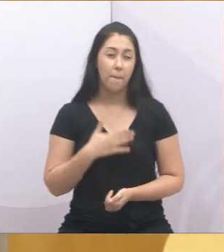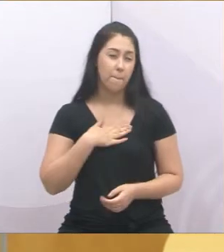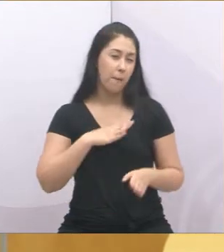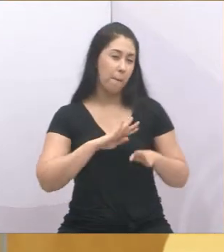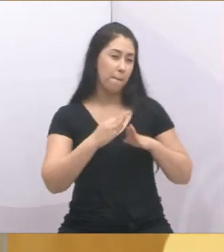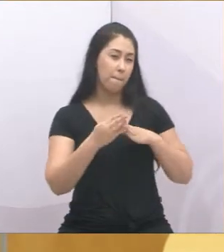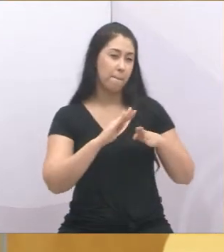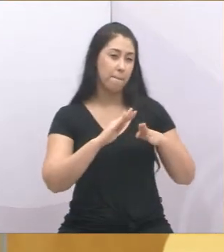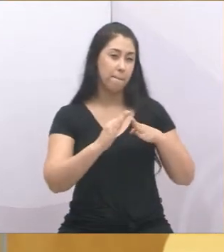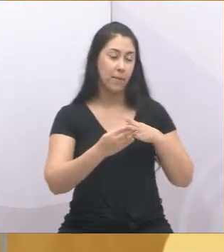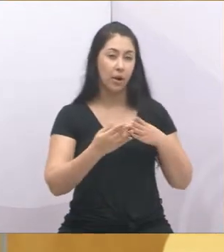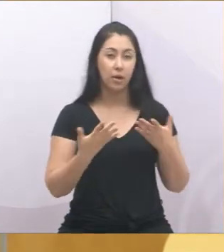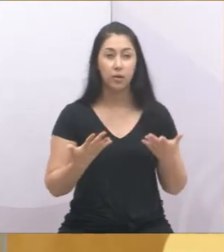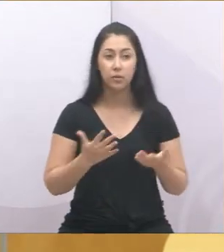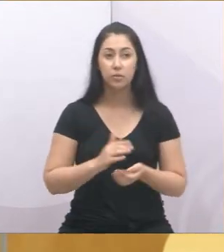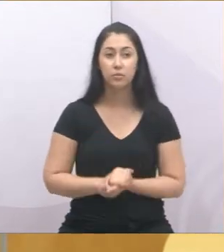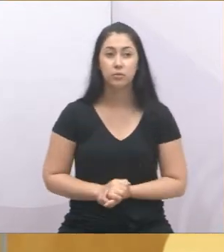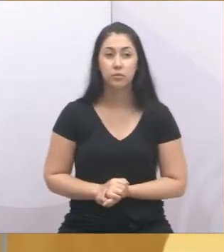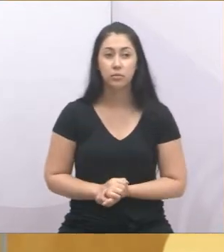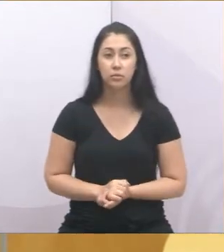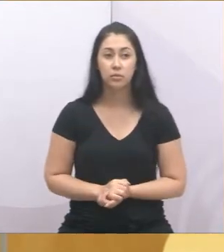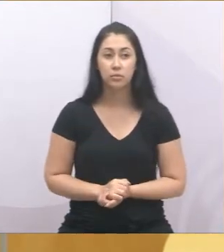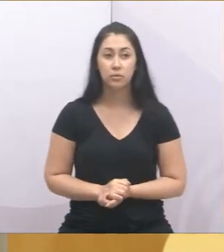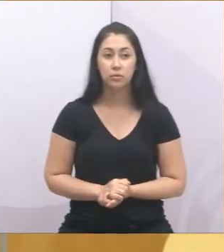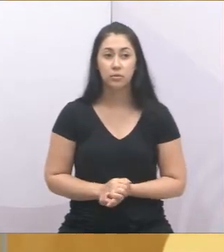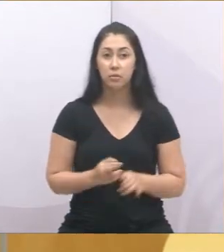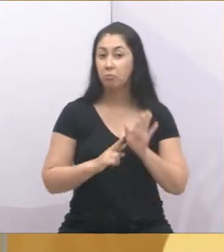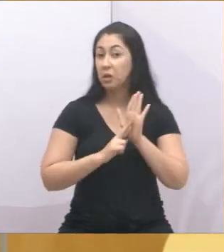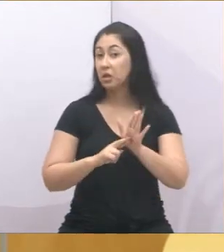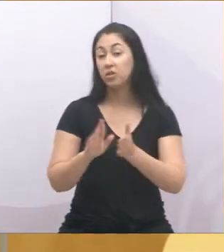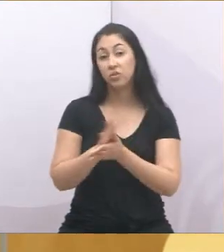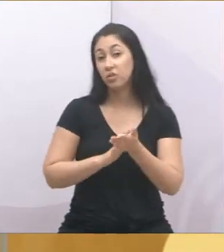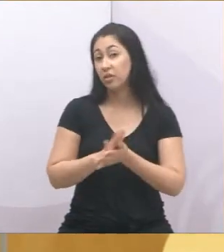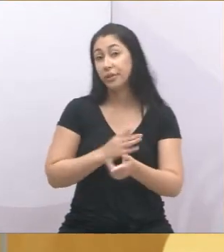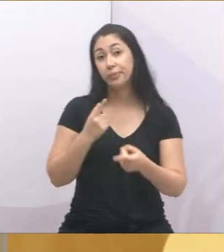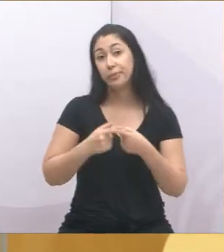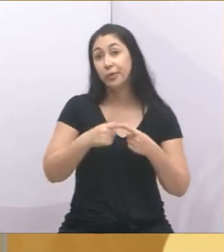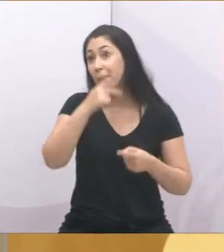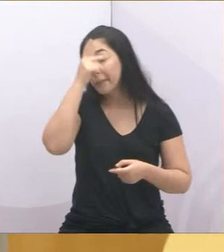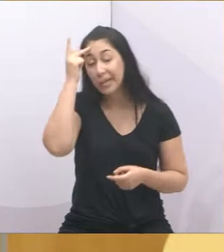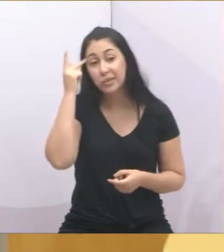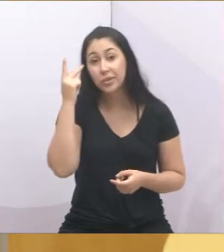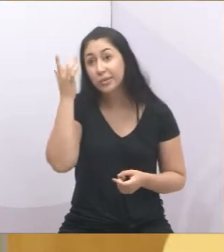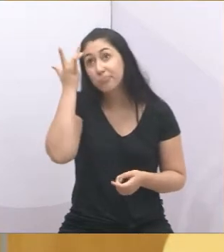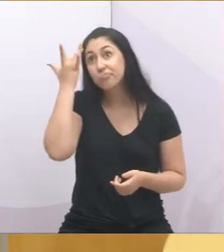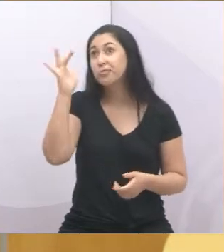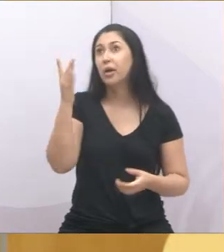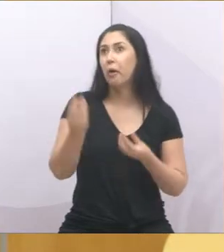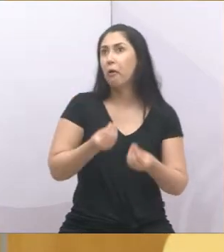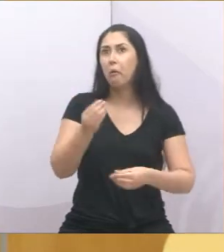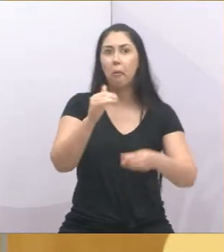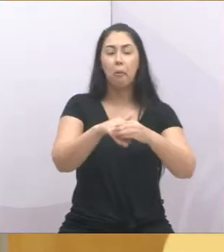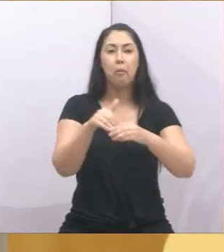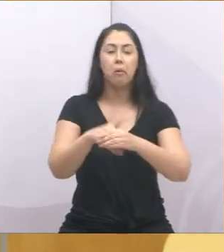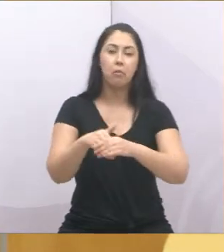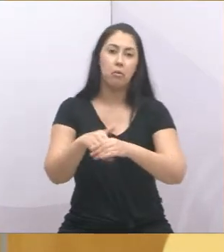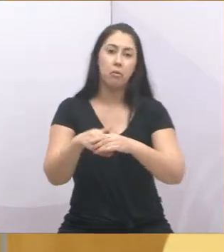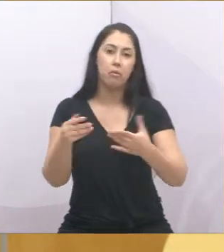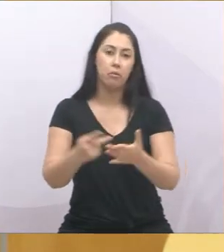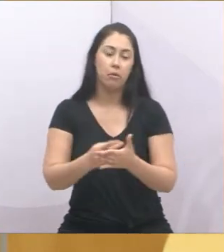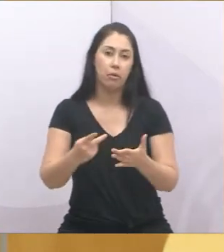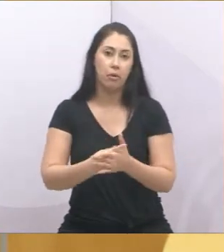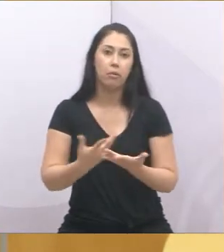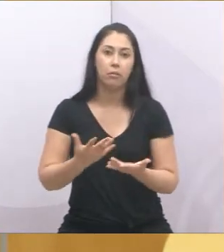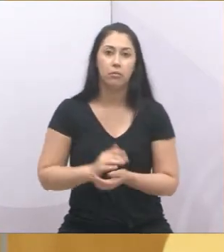na região quase que inteira, sem nenhum representante, por causa daquelas pessoas que não, infelizmente, não souberam